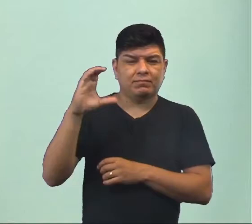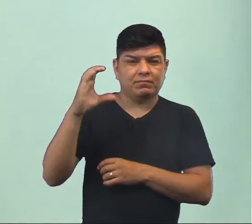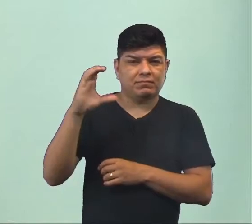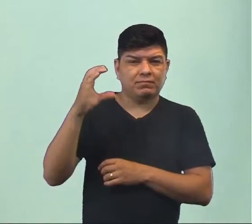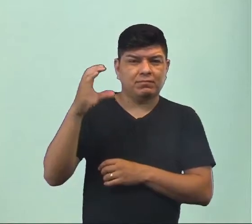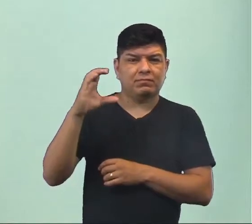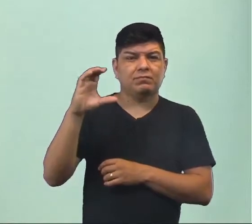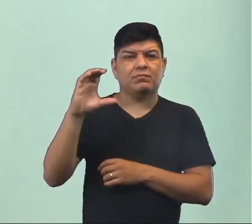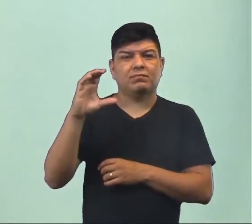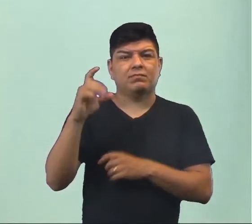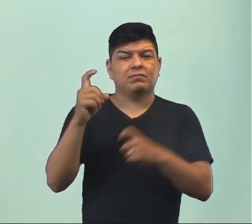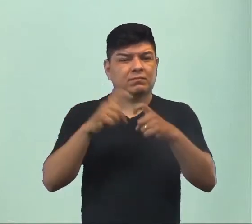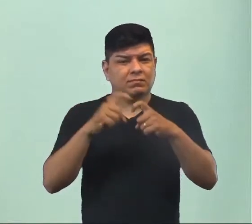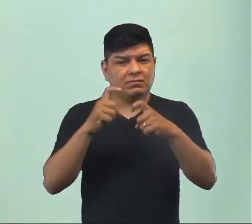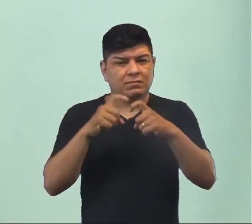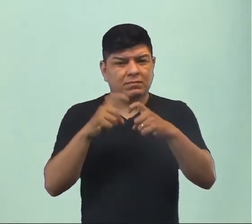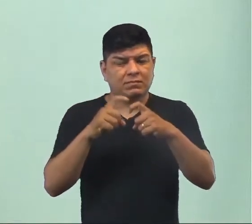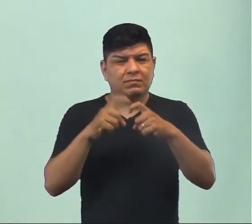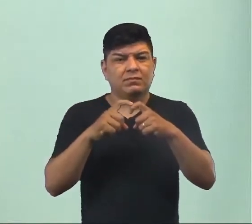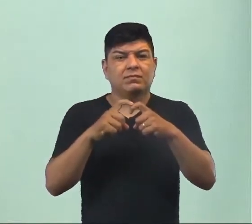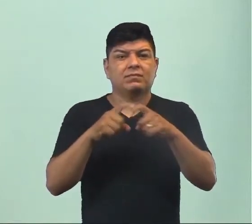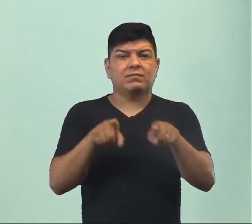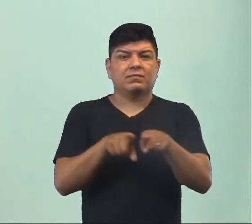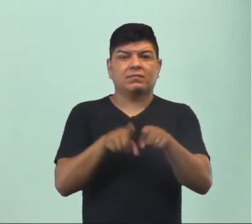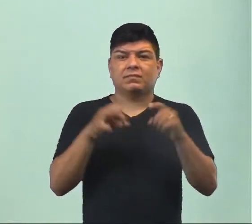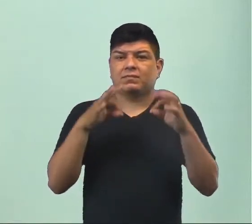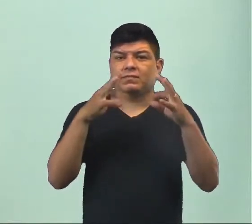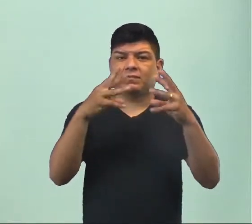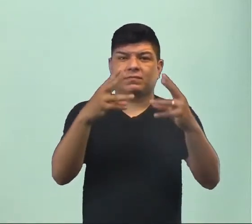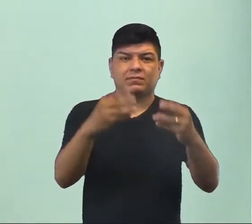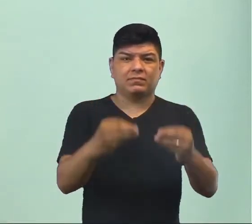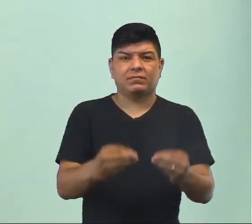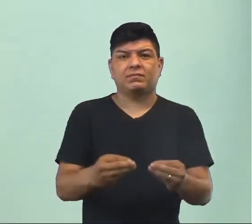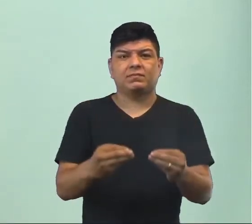científicos, no campo da medicina, e todos